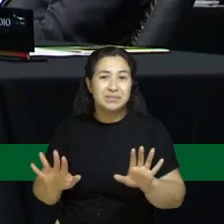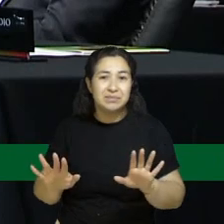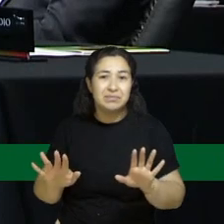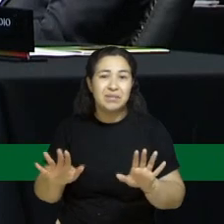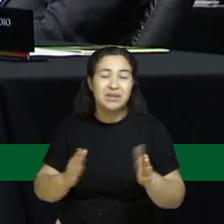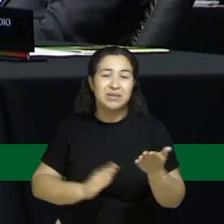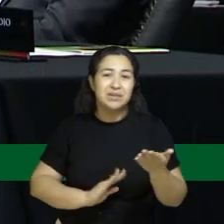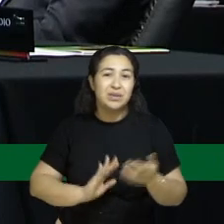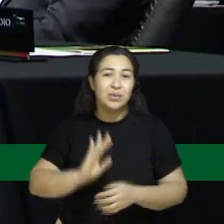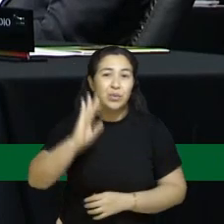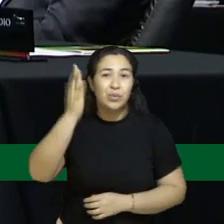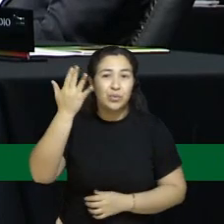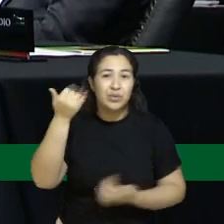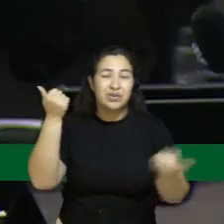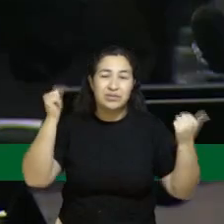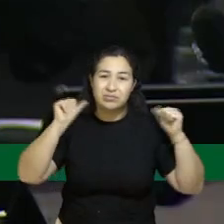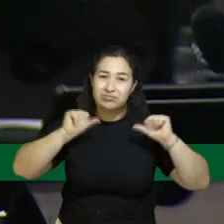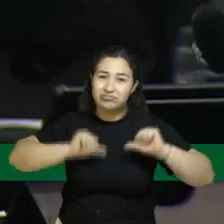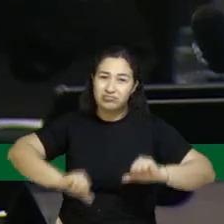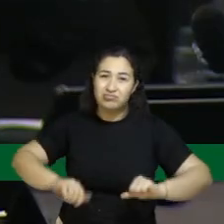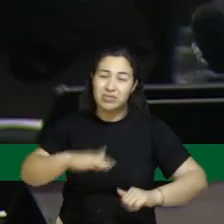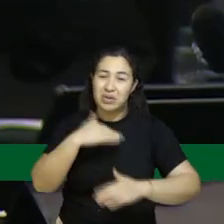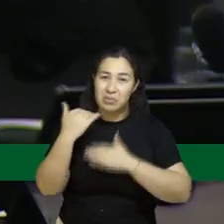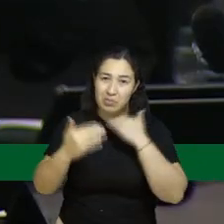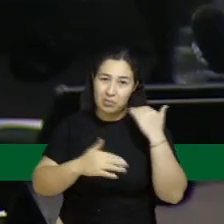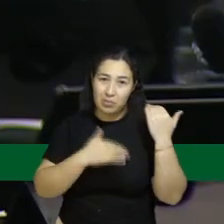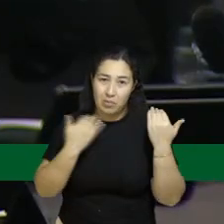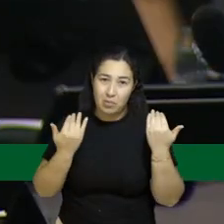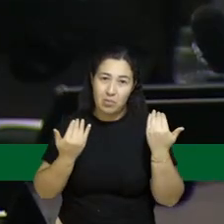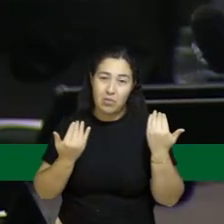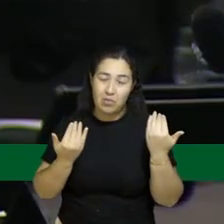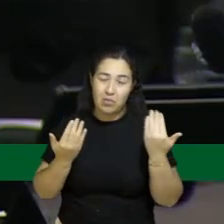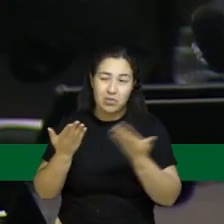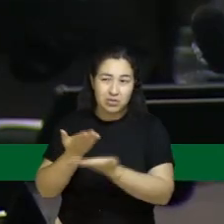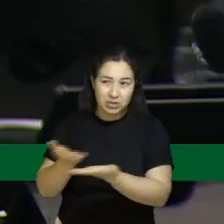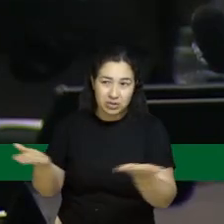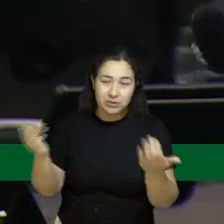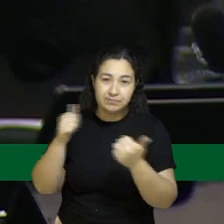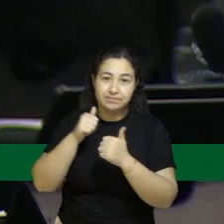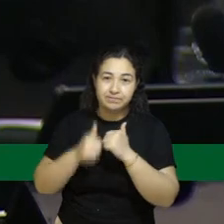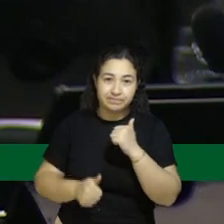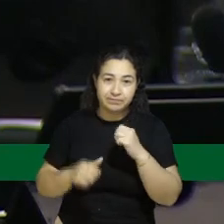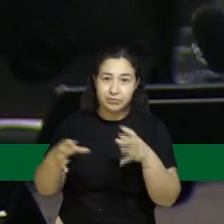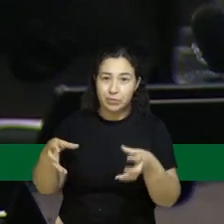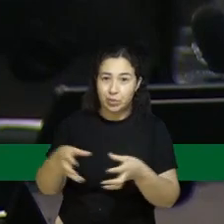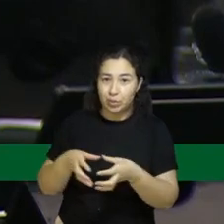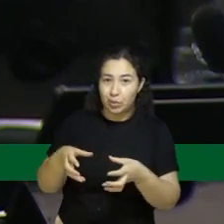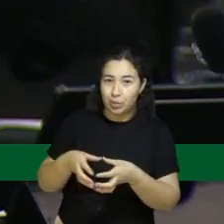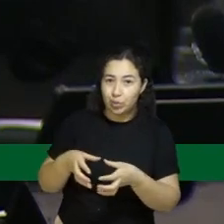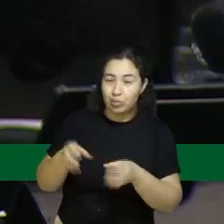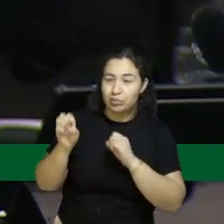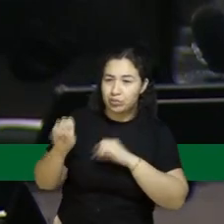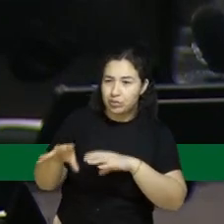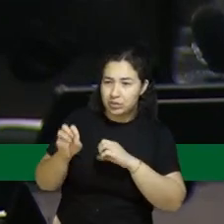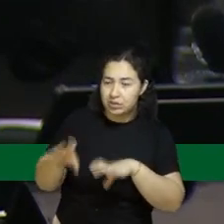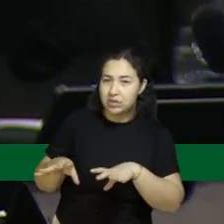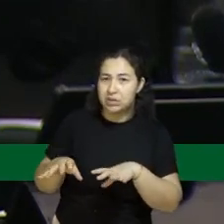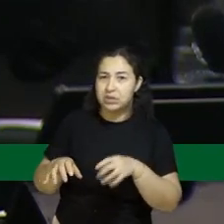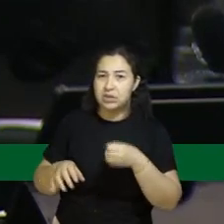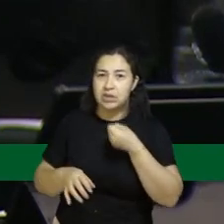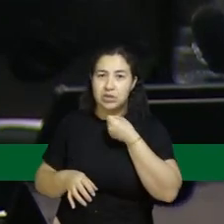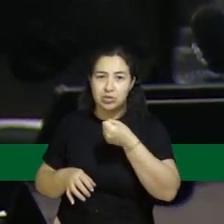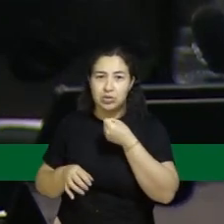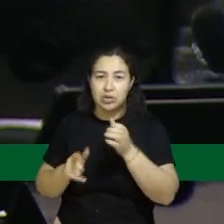a tragédia, aliás, que resultou em 71 mortes, vitimando atletas, comissão técnica, dirigentes e jornalistas